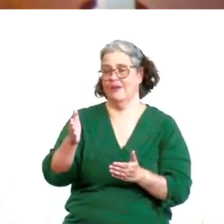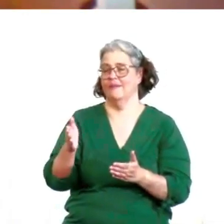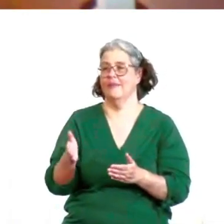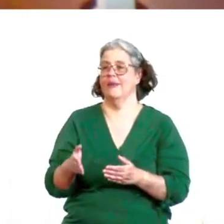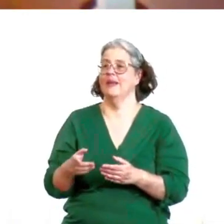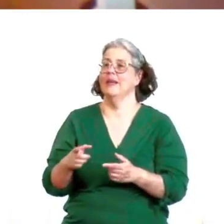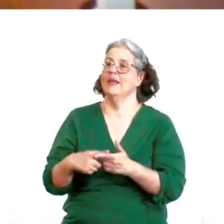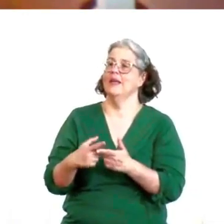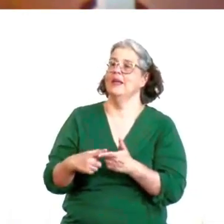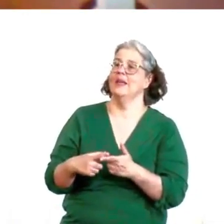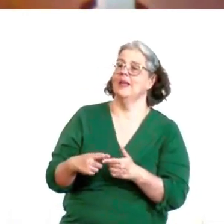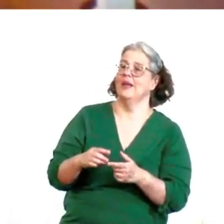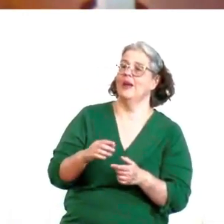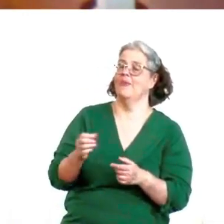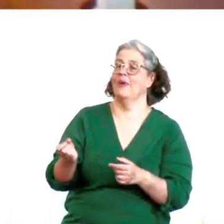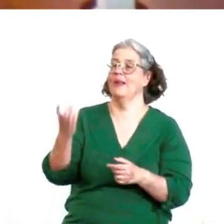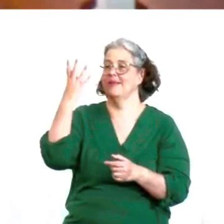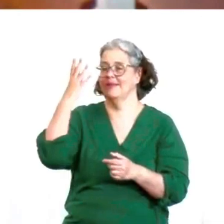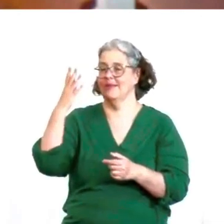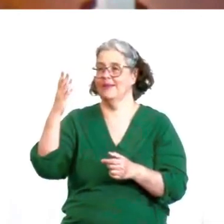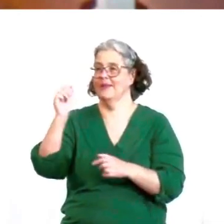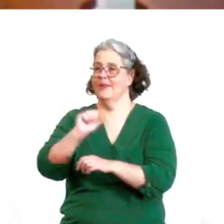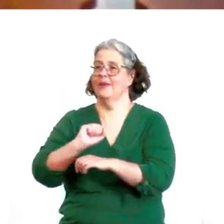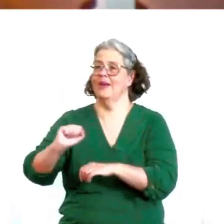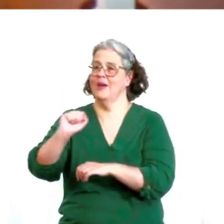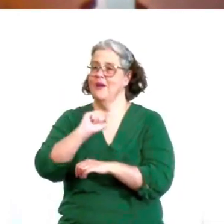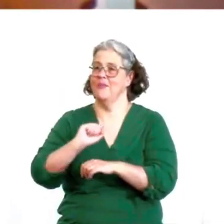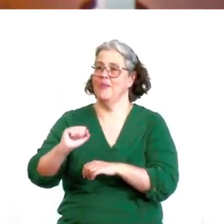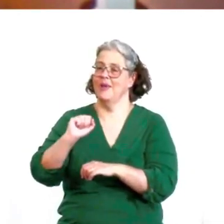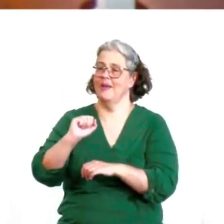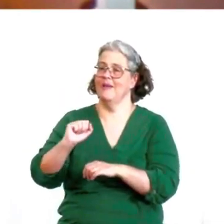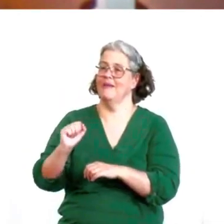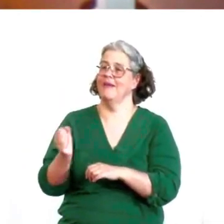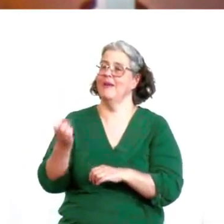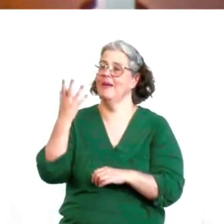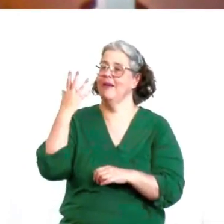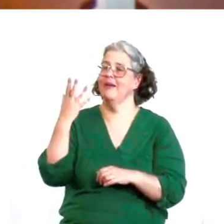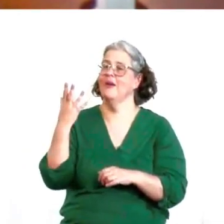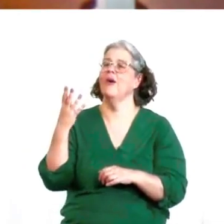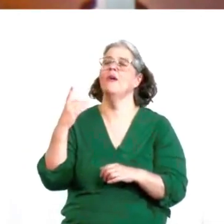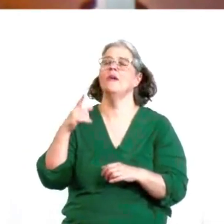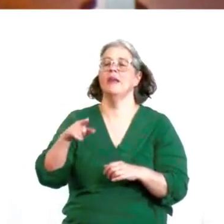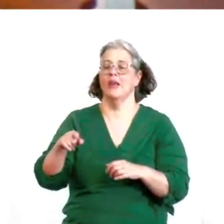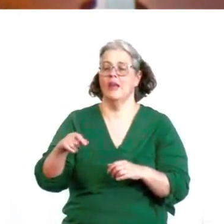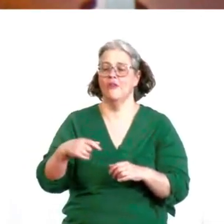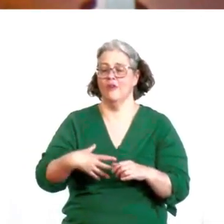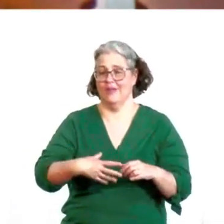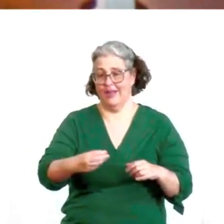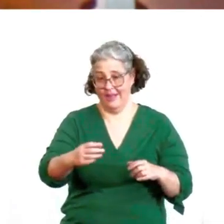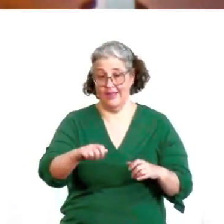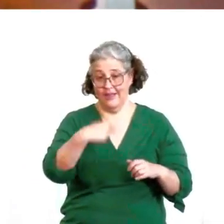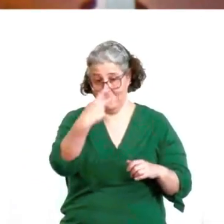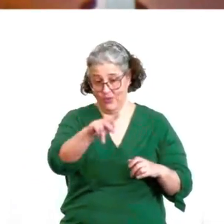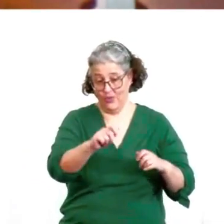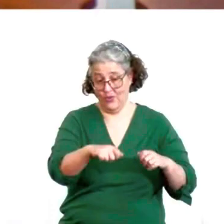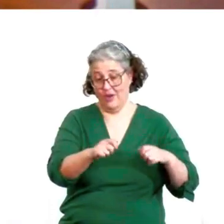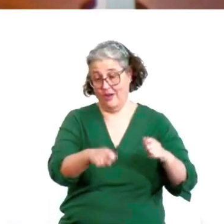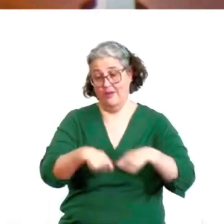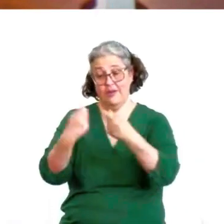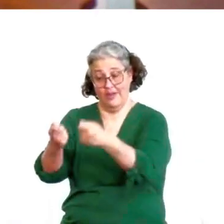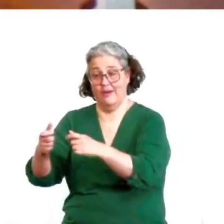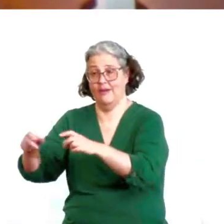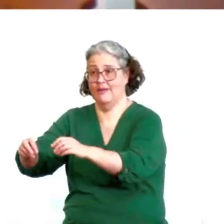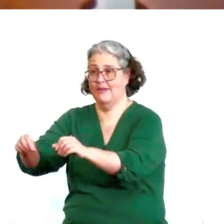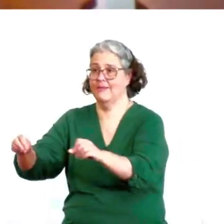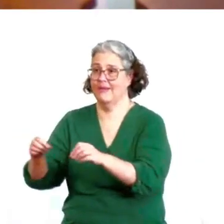terra. Ali edificou Abraão um altar ao Senhor que lhe aparecera. Abraão, em sua